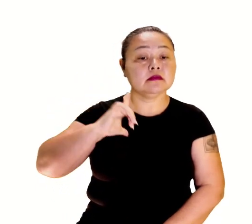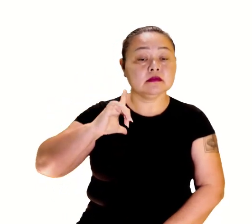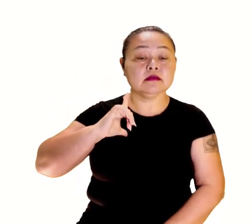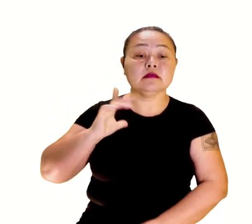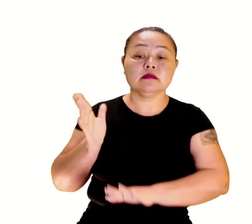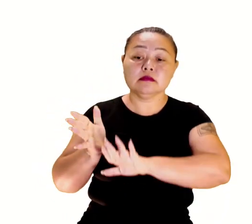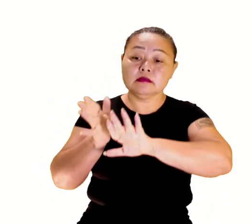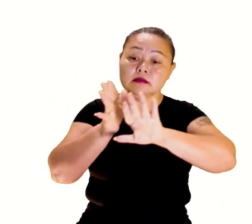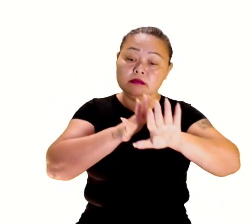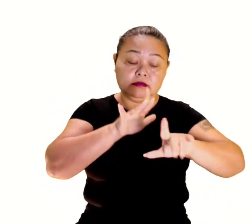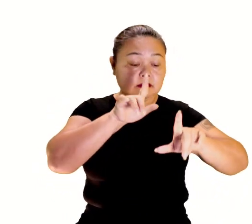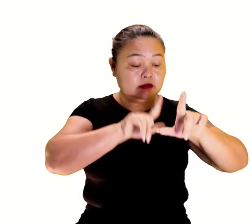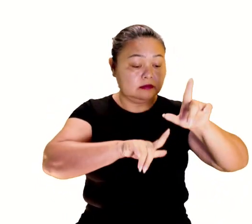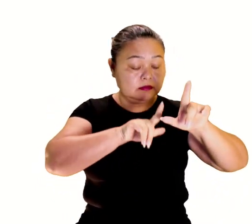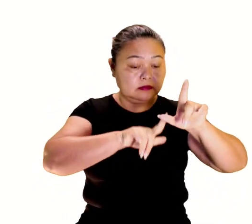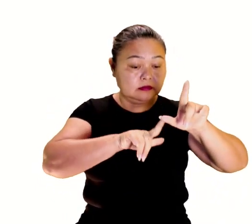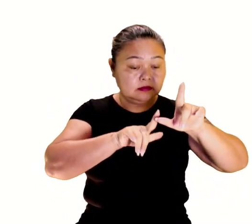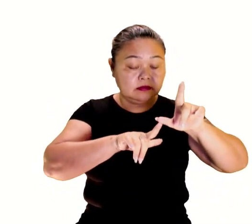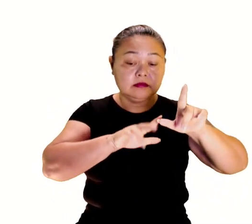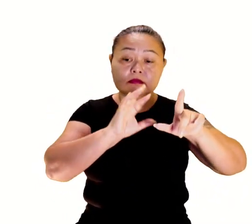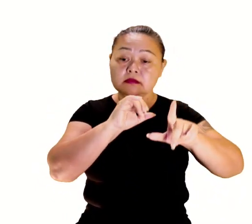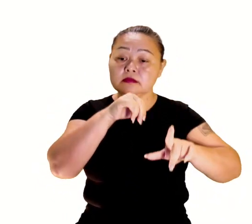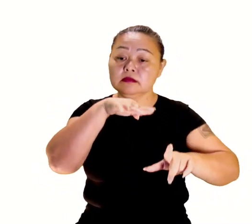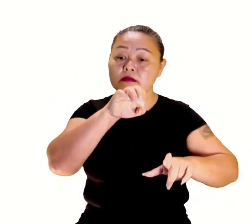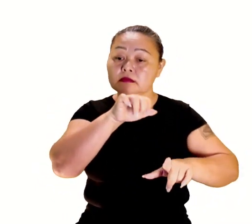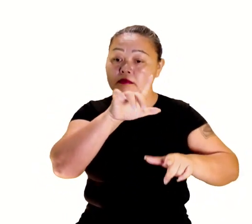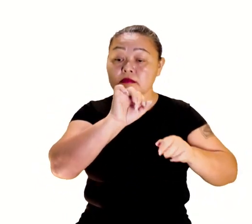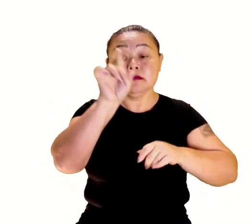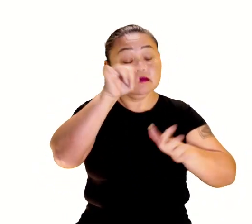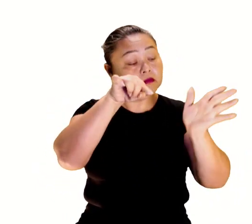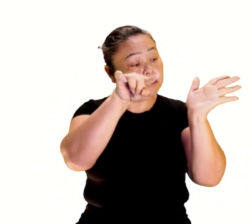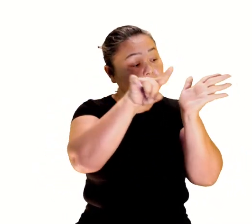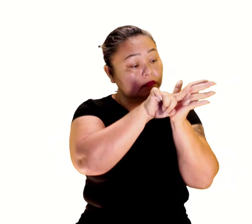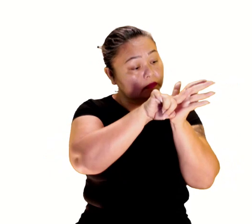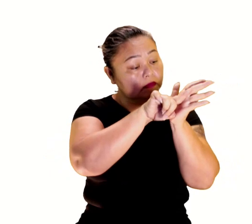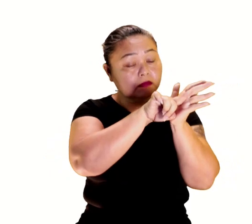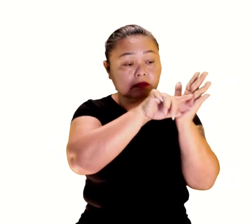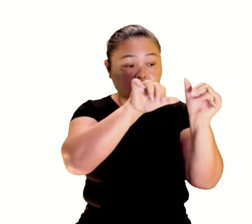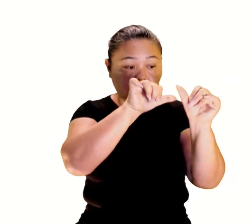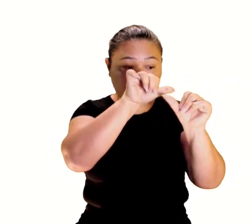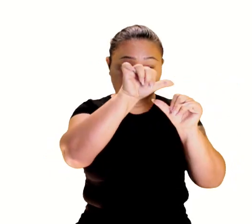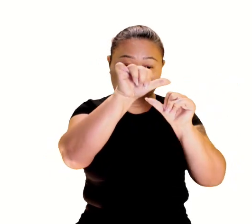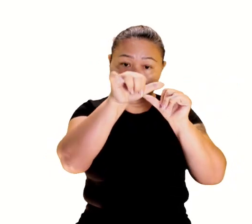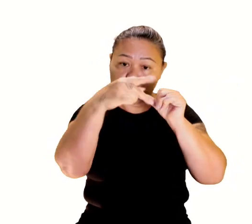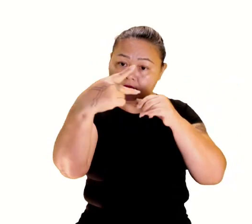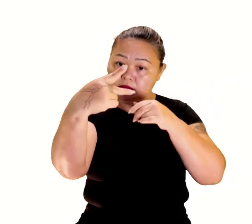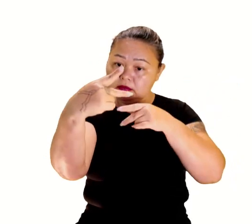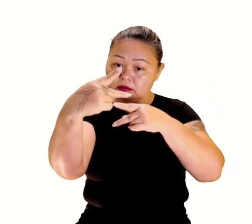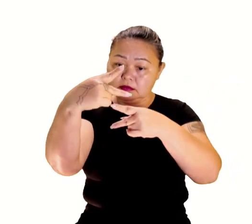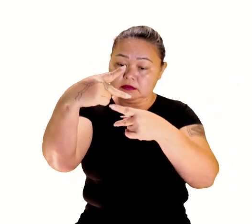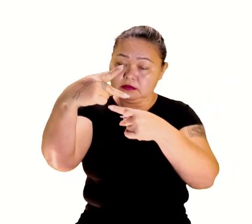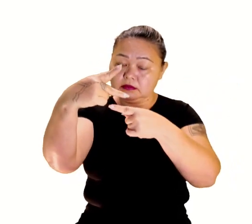que tiver com a letra numa inequação for negativo, eu vou mudar a desigualdade?